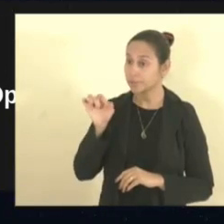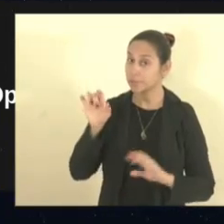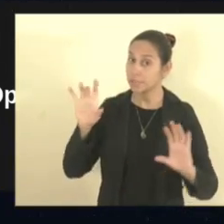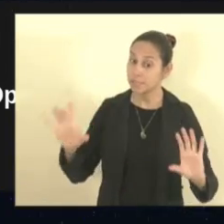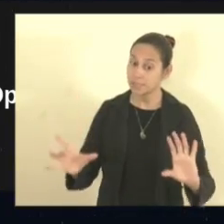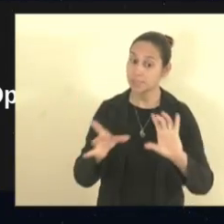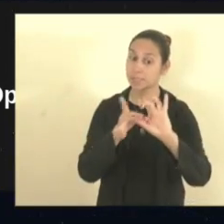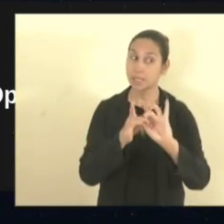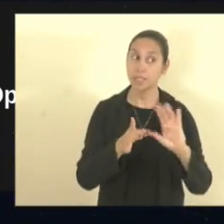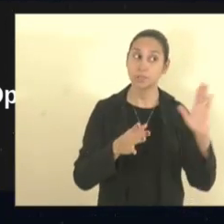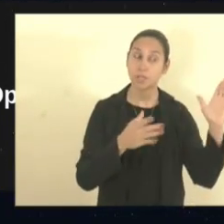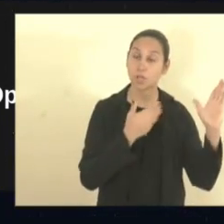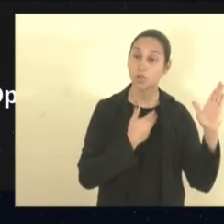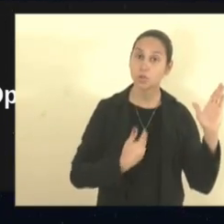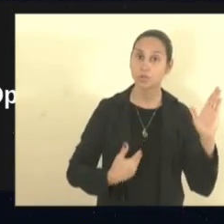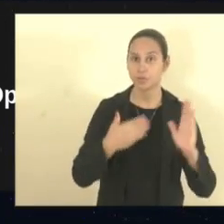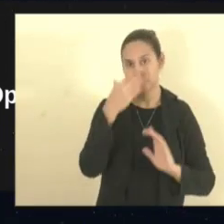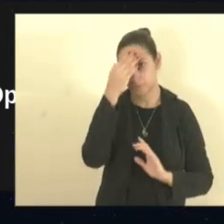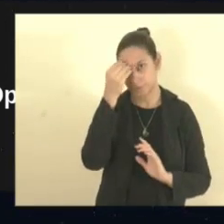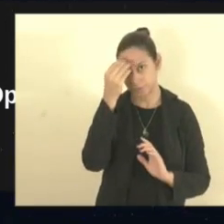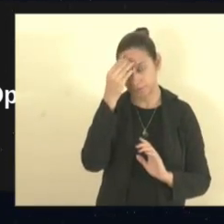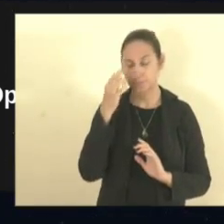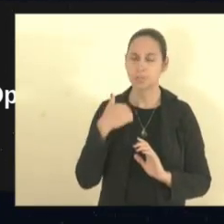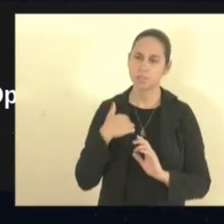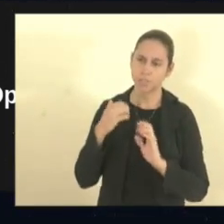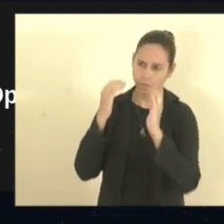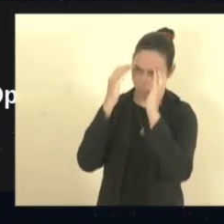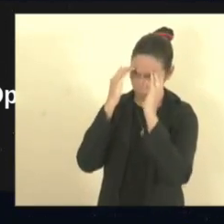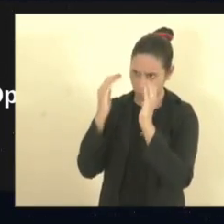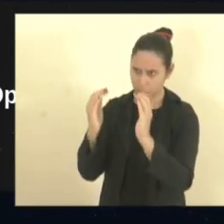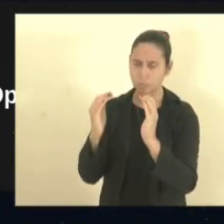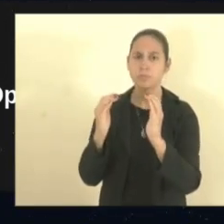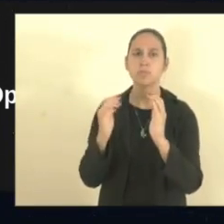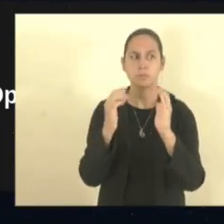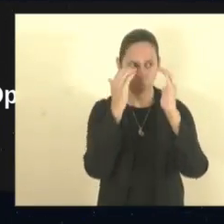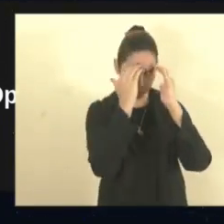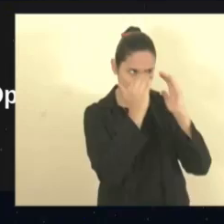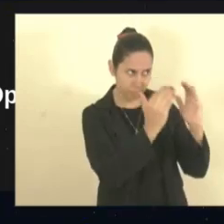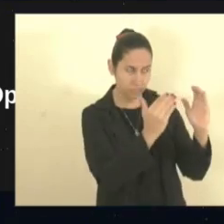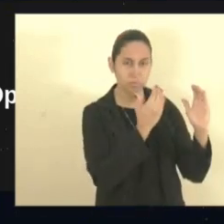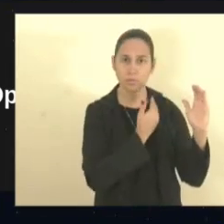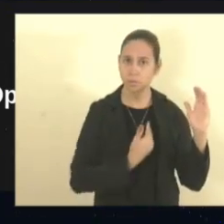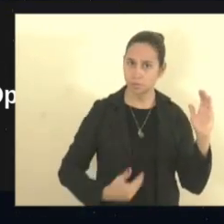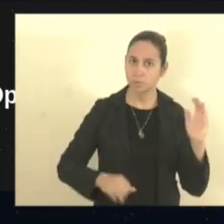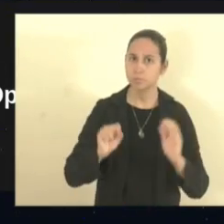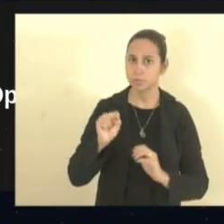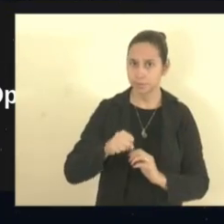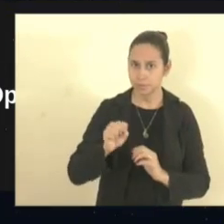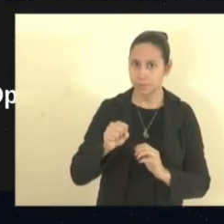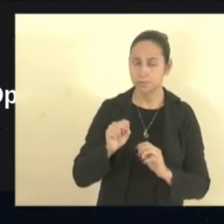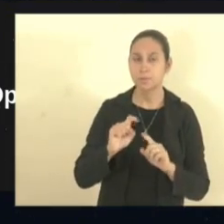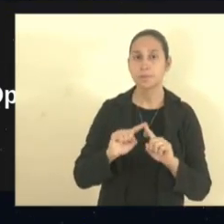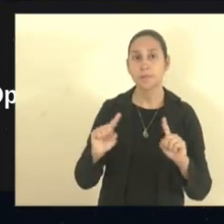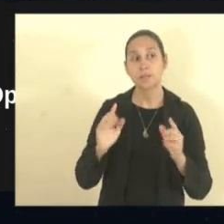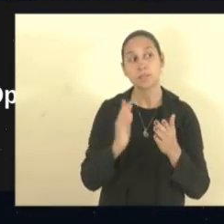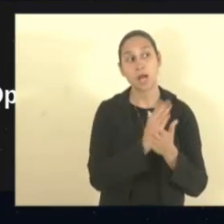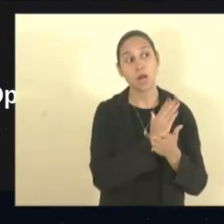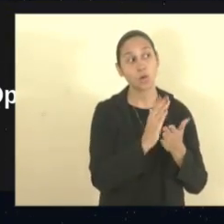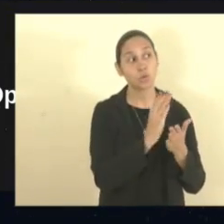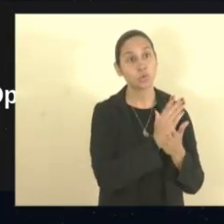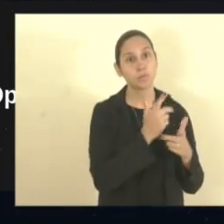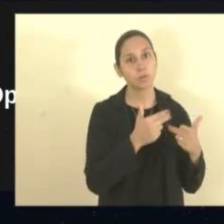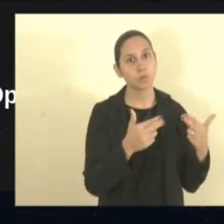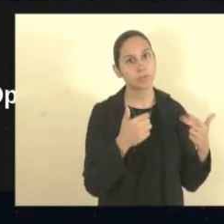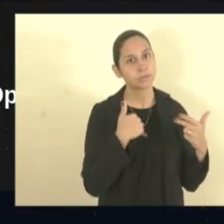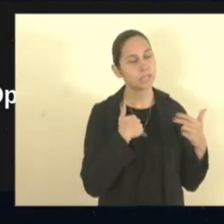ao governador do estado. E eu tenho respeito, sim, ao governador Casagrande. Agora, certas coisas dele, eu não sou de